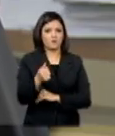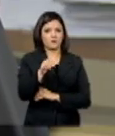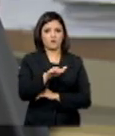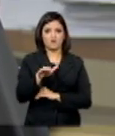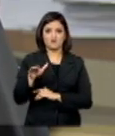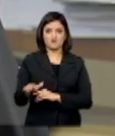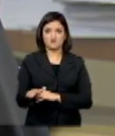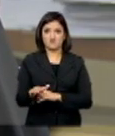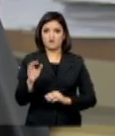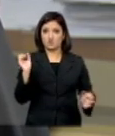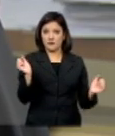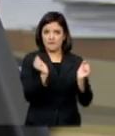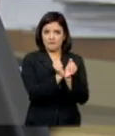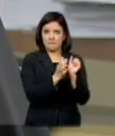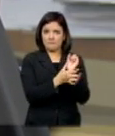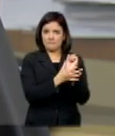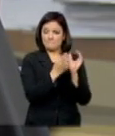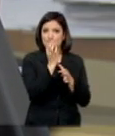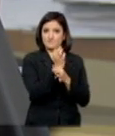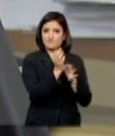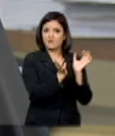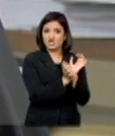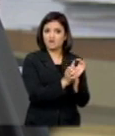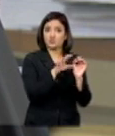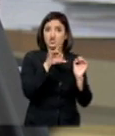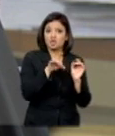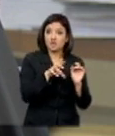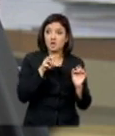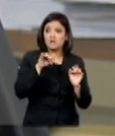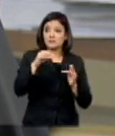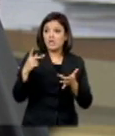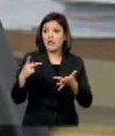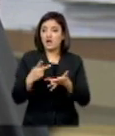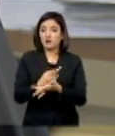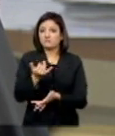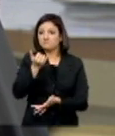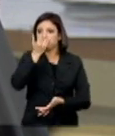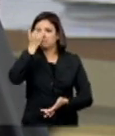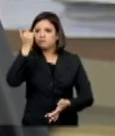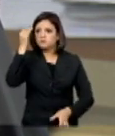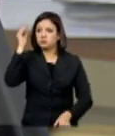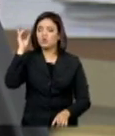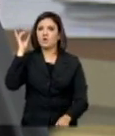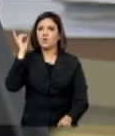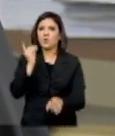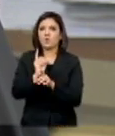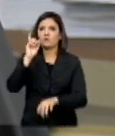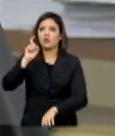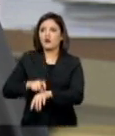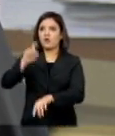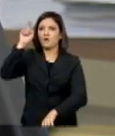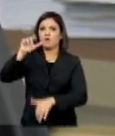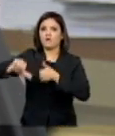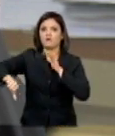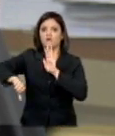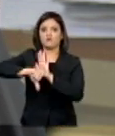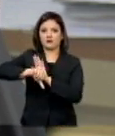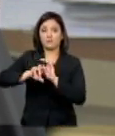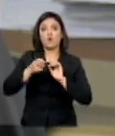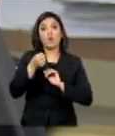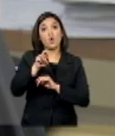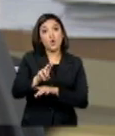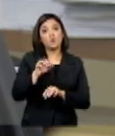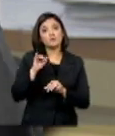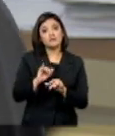de sua liberdade senão em flagrante de ato infracional ou por ordem escrita e fundamentada da autoridade